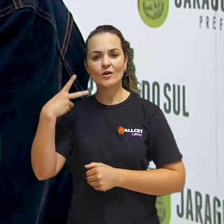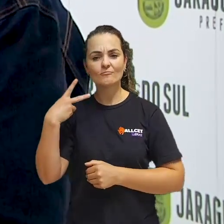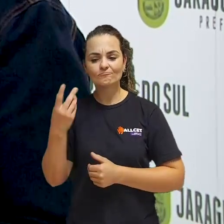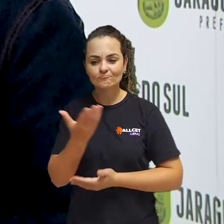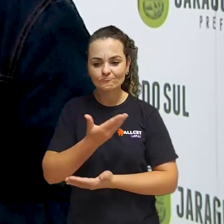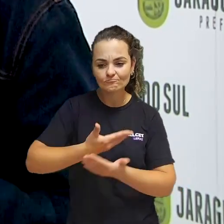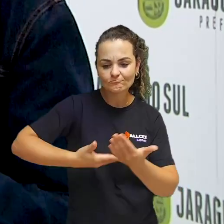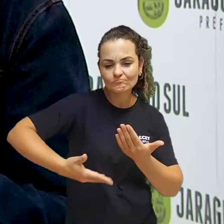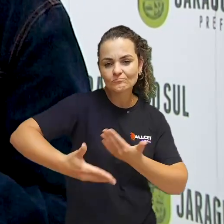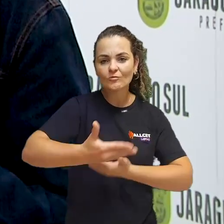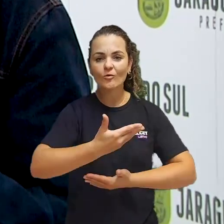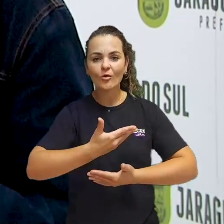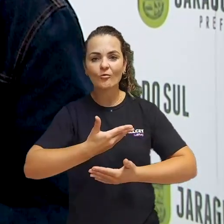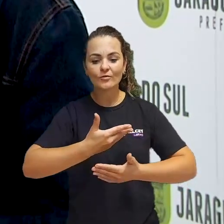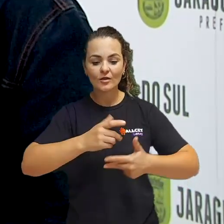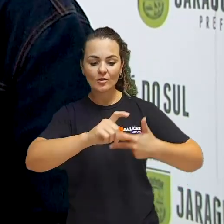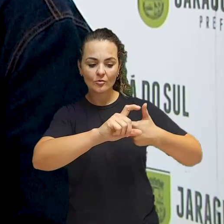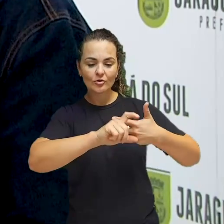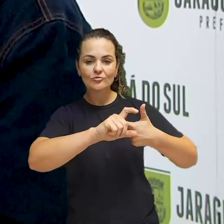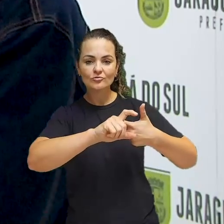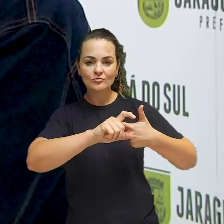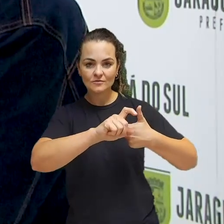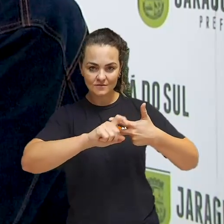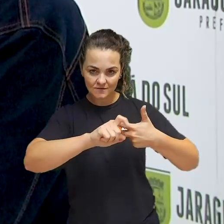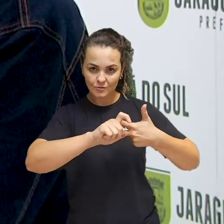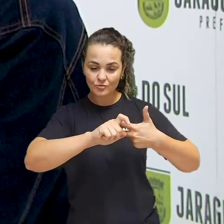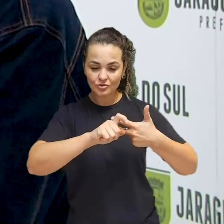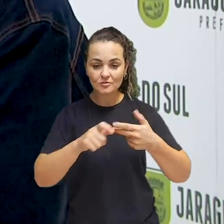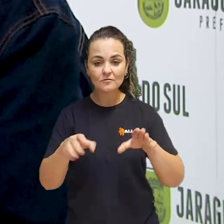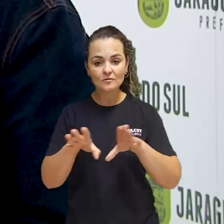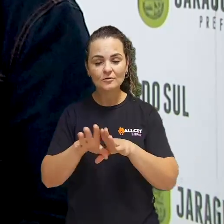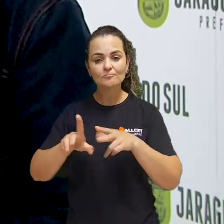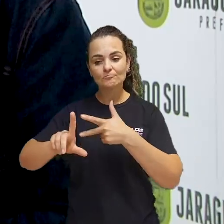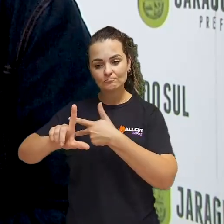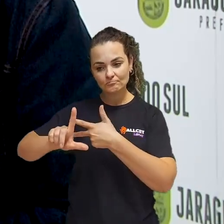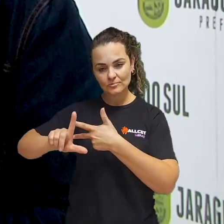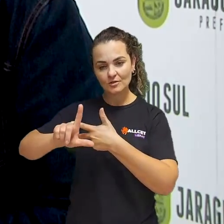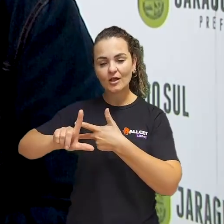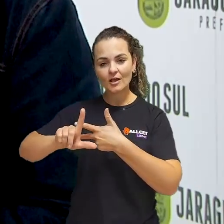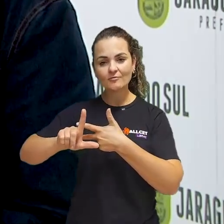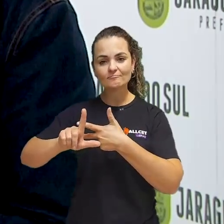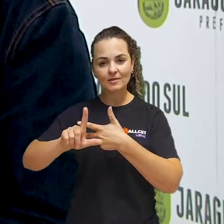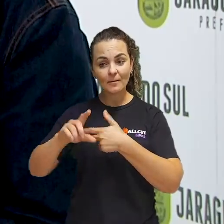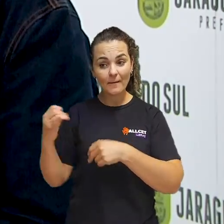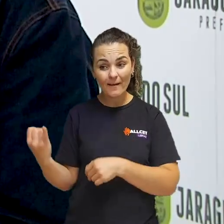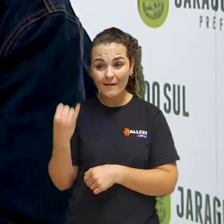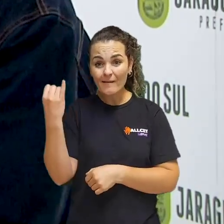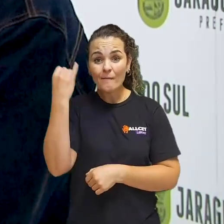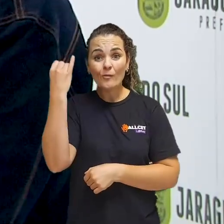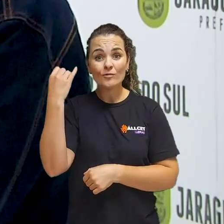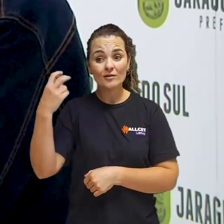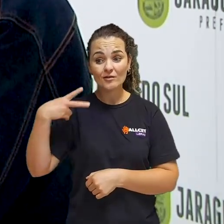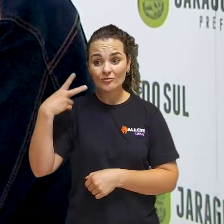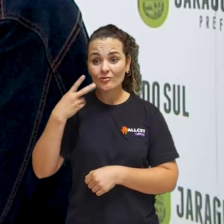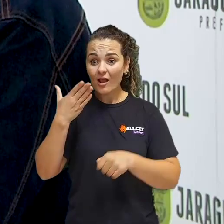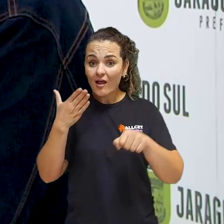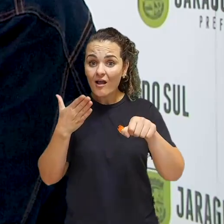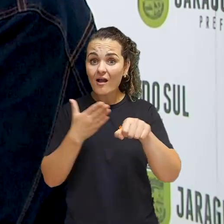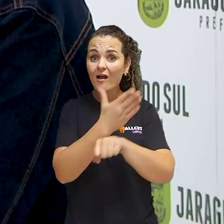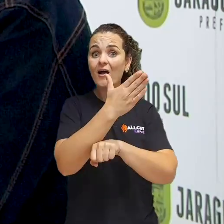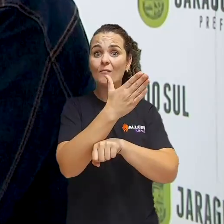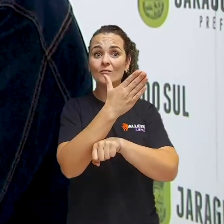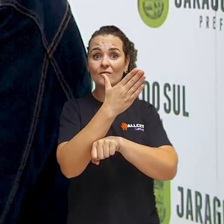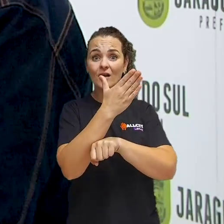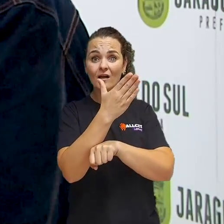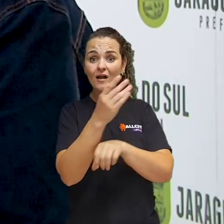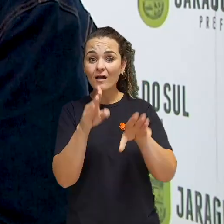mirins as principais questões que envolvem os dois poderes, né? Nós temos aí em mente que o vereador é fundamental para